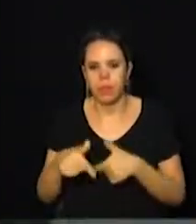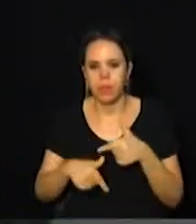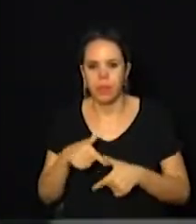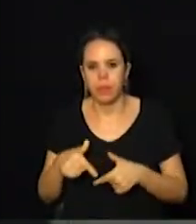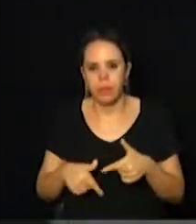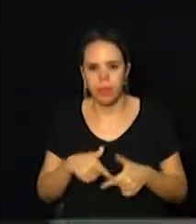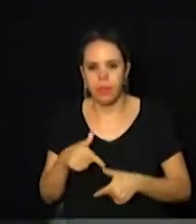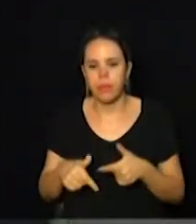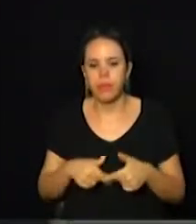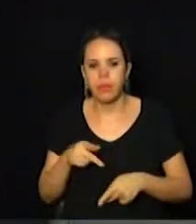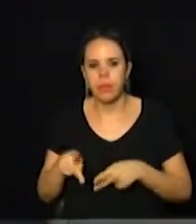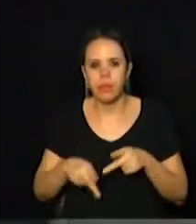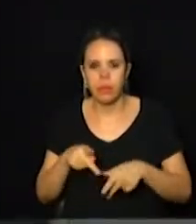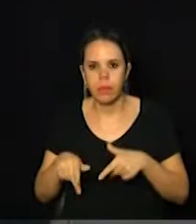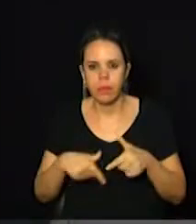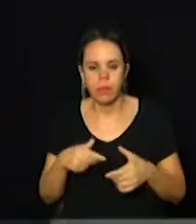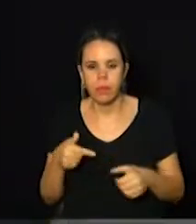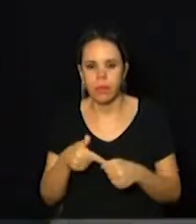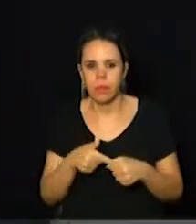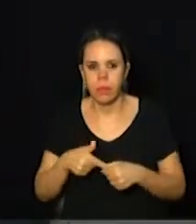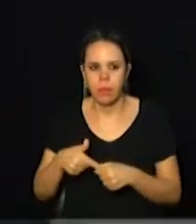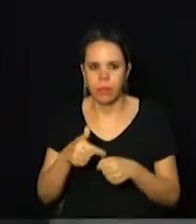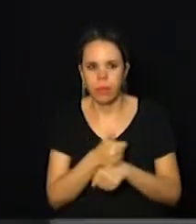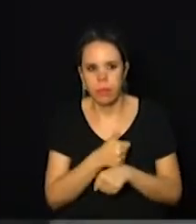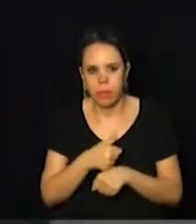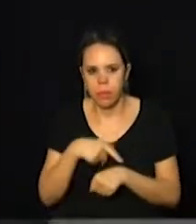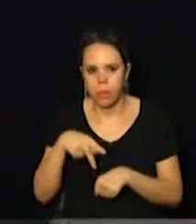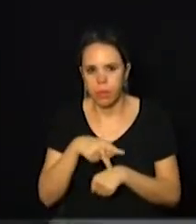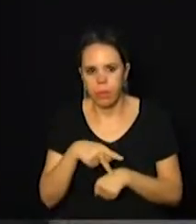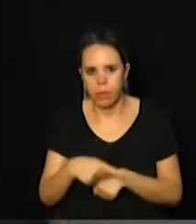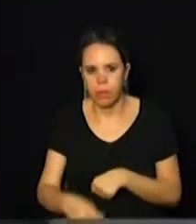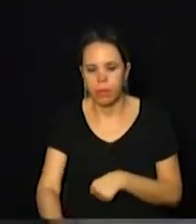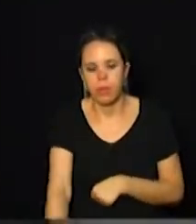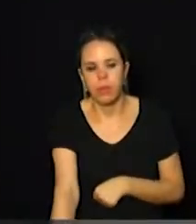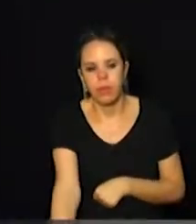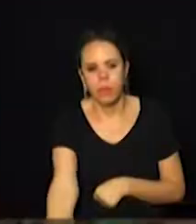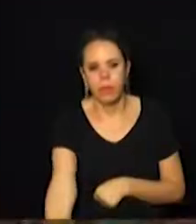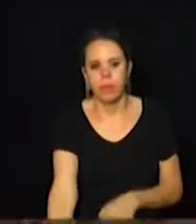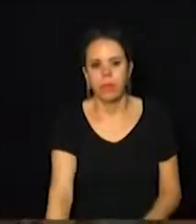trabalhadores trabalhadoras frentista sair todo o país